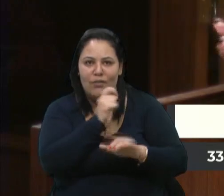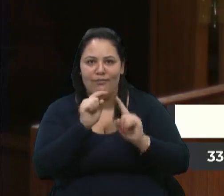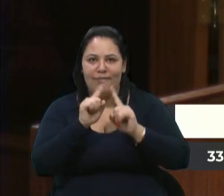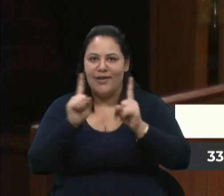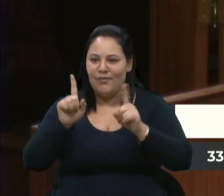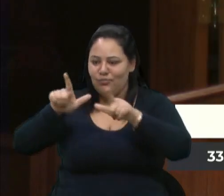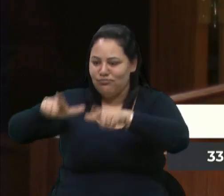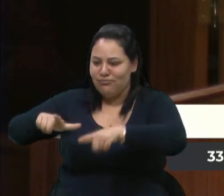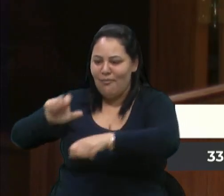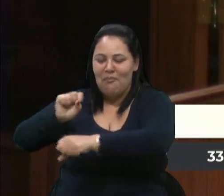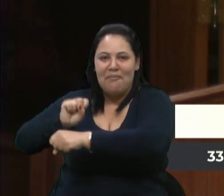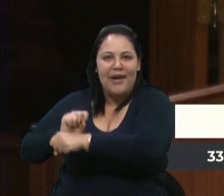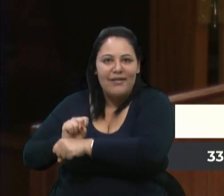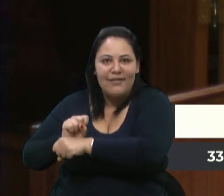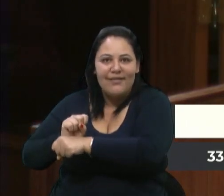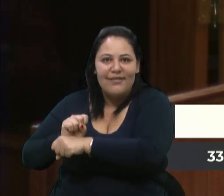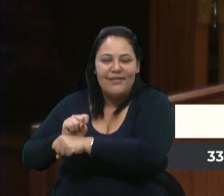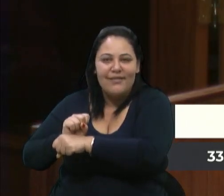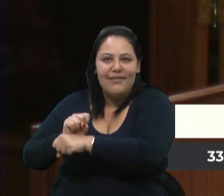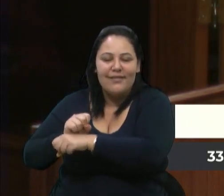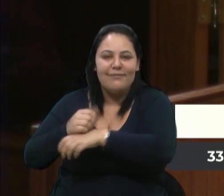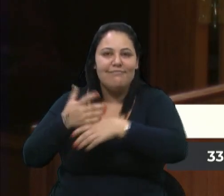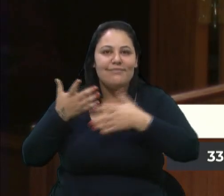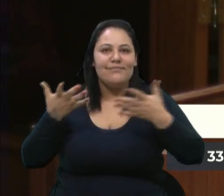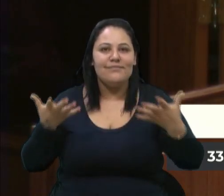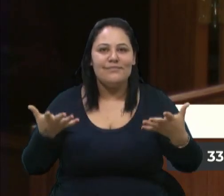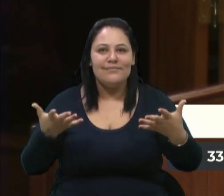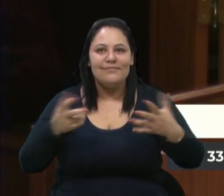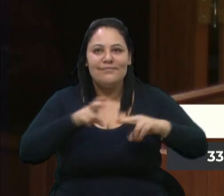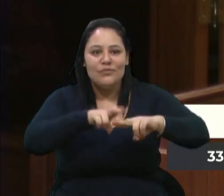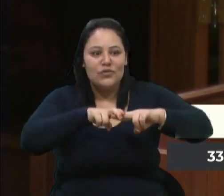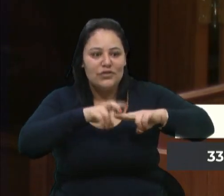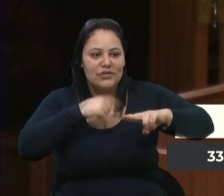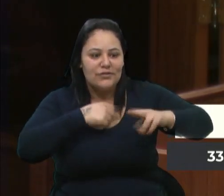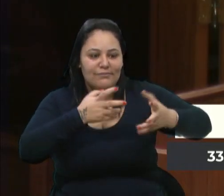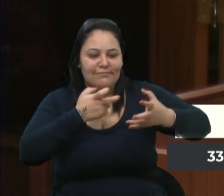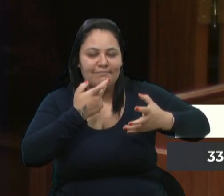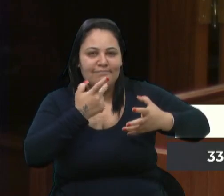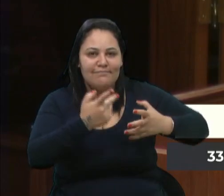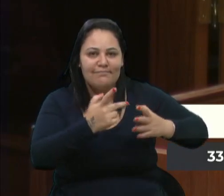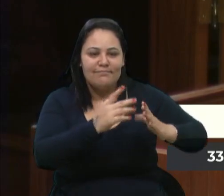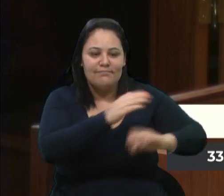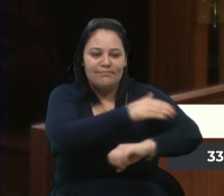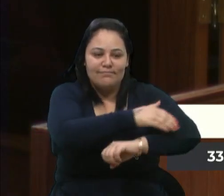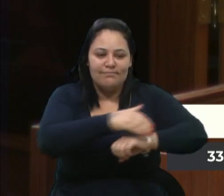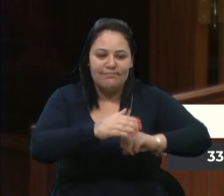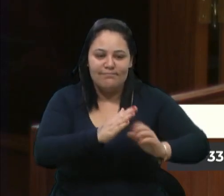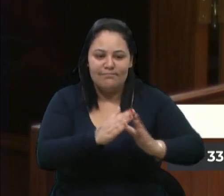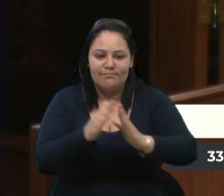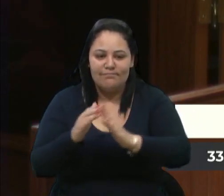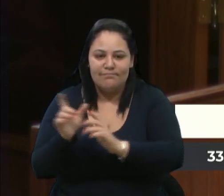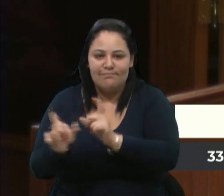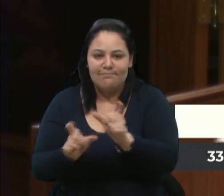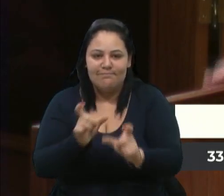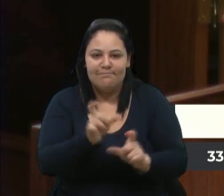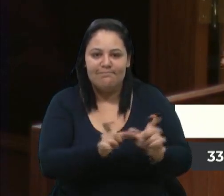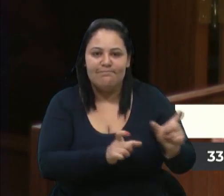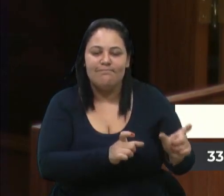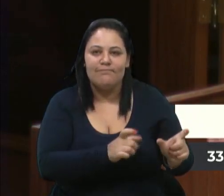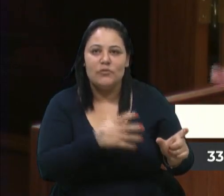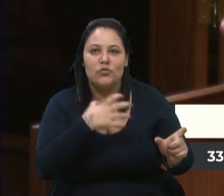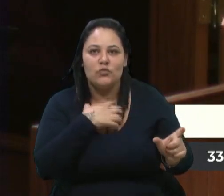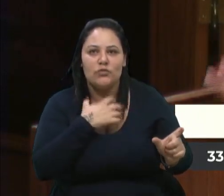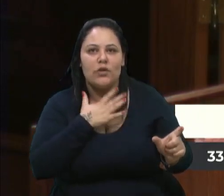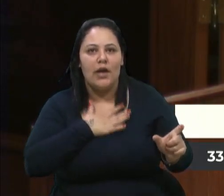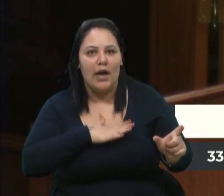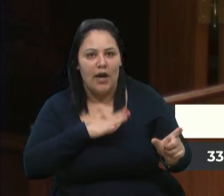quero trazer essas questões dos moradores na rua, em situação na rua, de forma muito